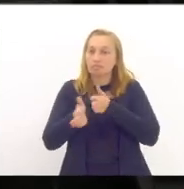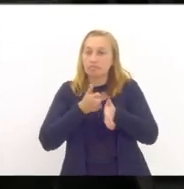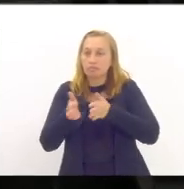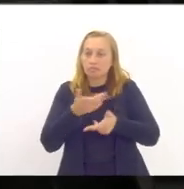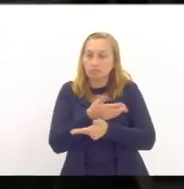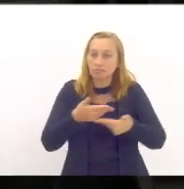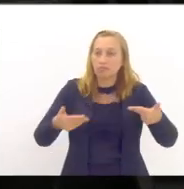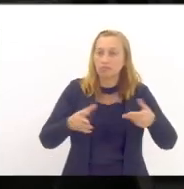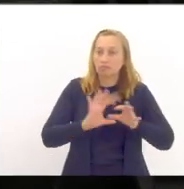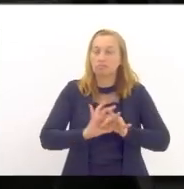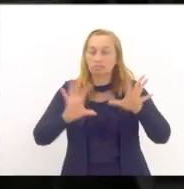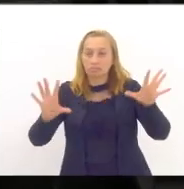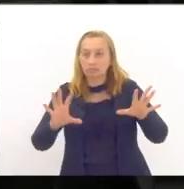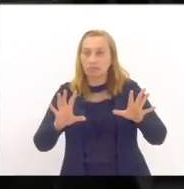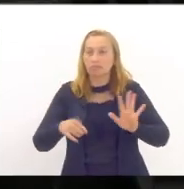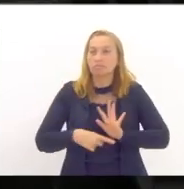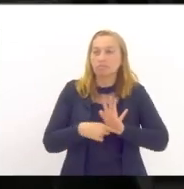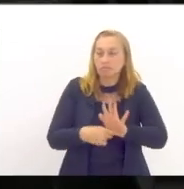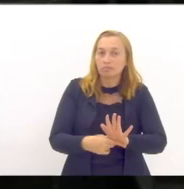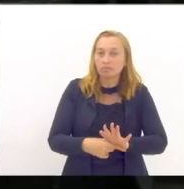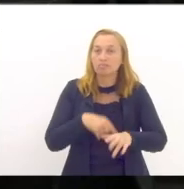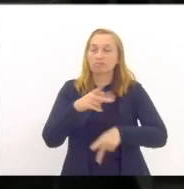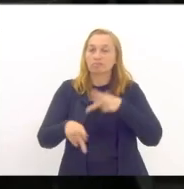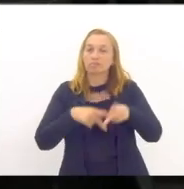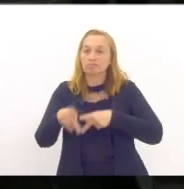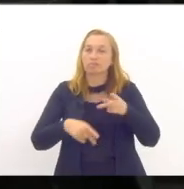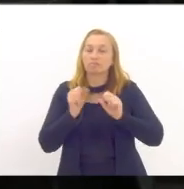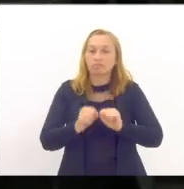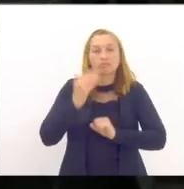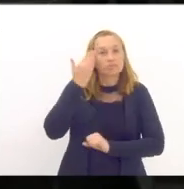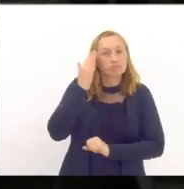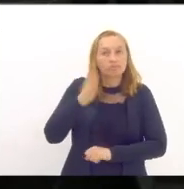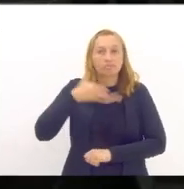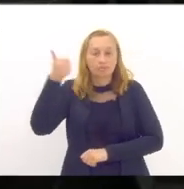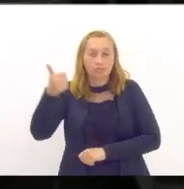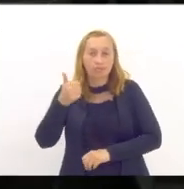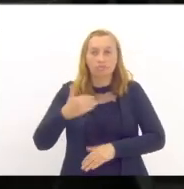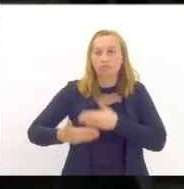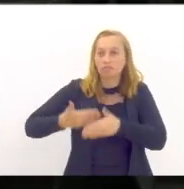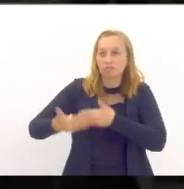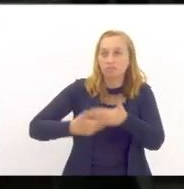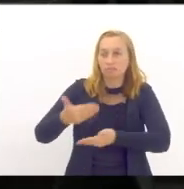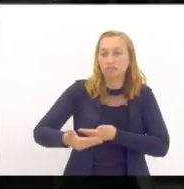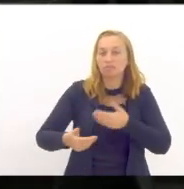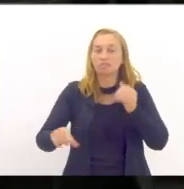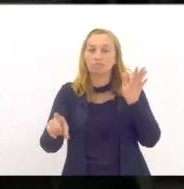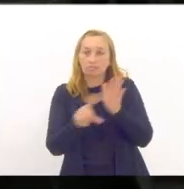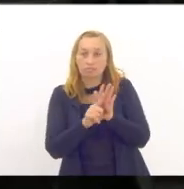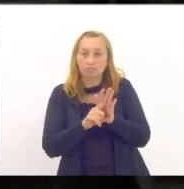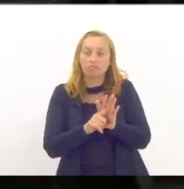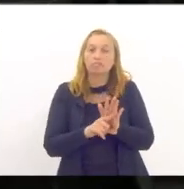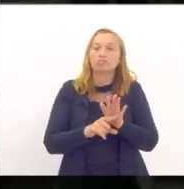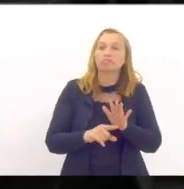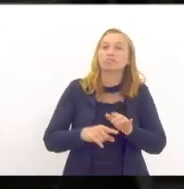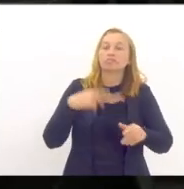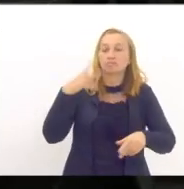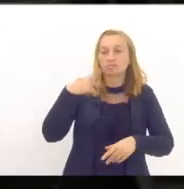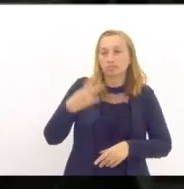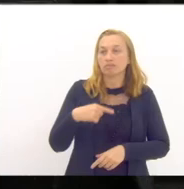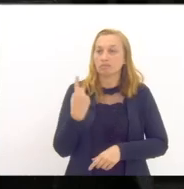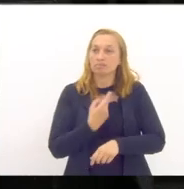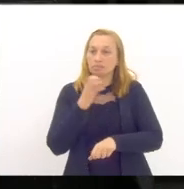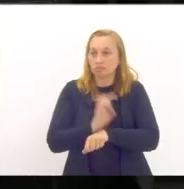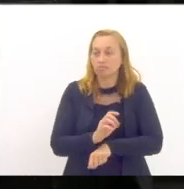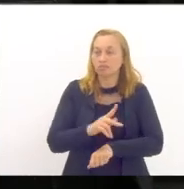à democracia e contribuindo para que a população possa entender melhor os processos legislativo e político de nosso Estado e